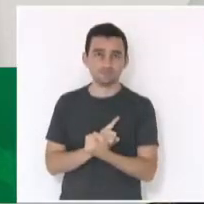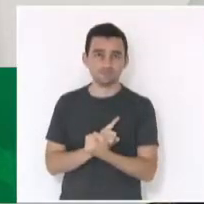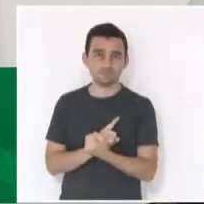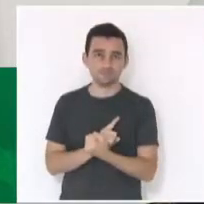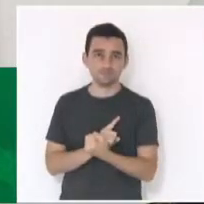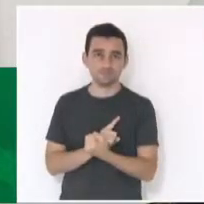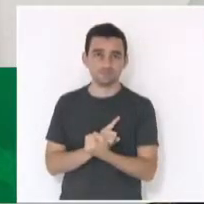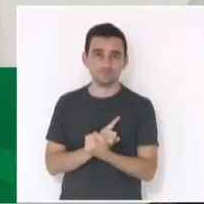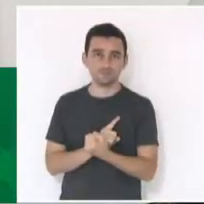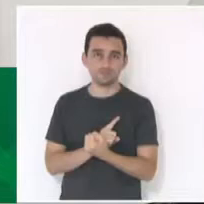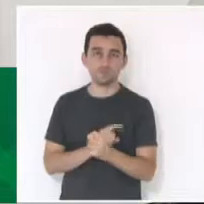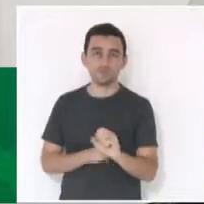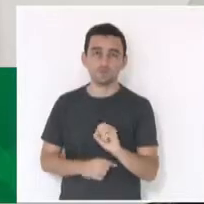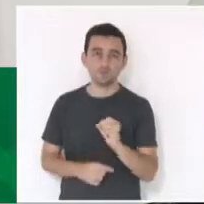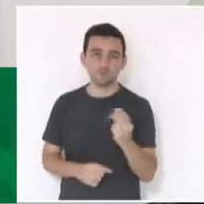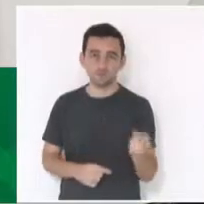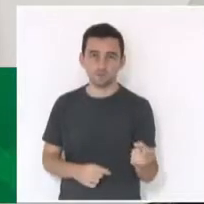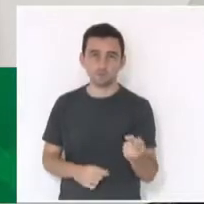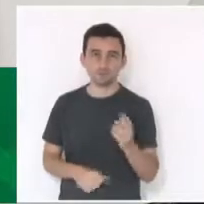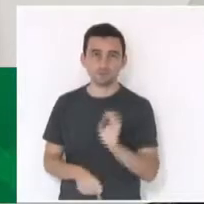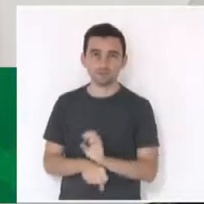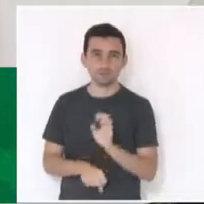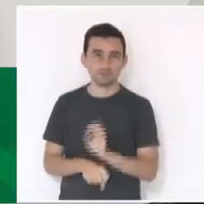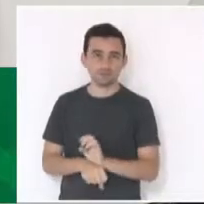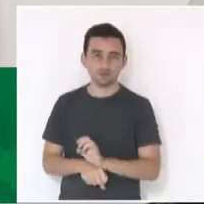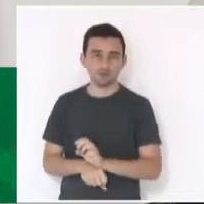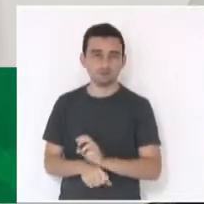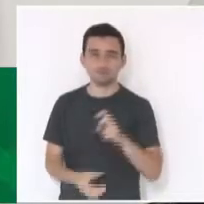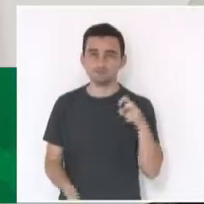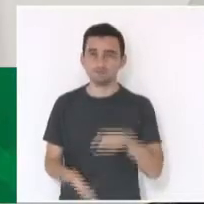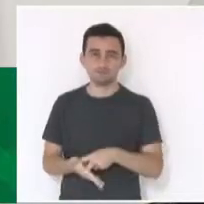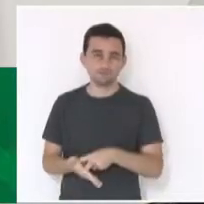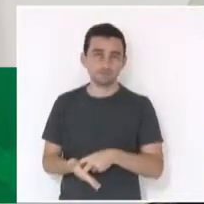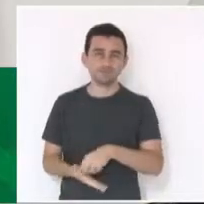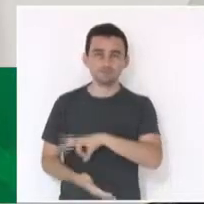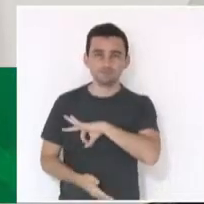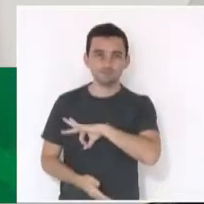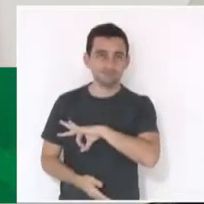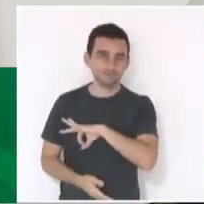o estado policial e pênalti